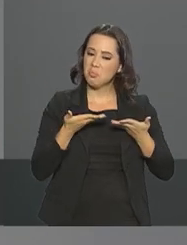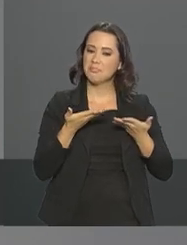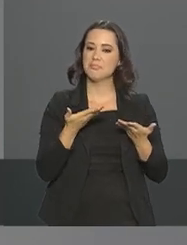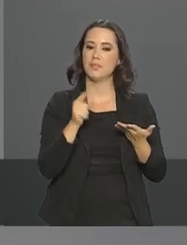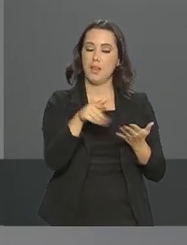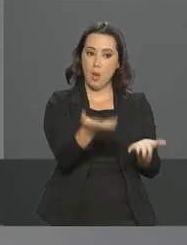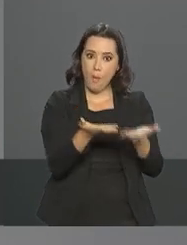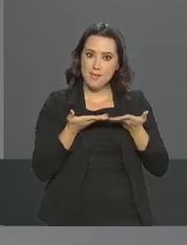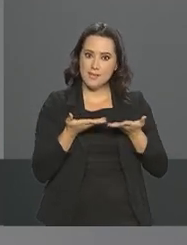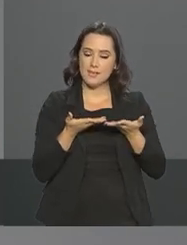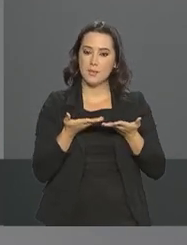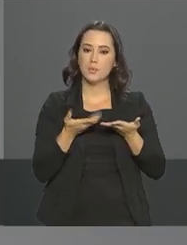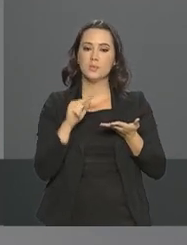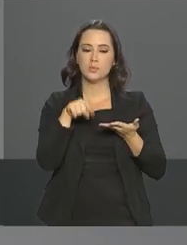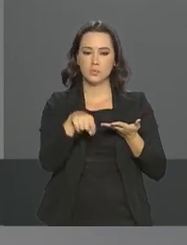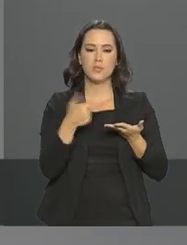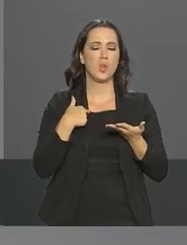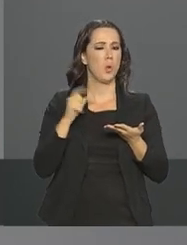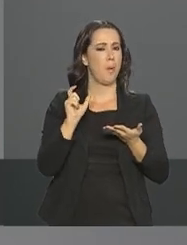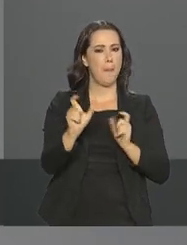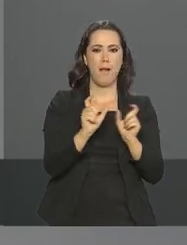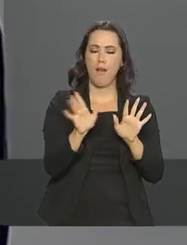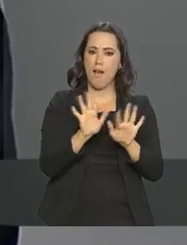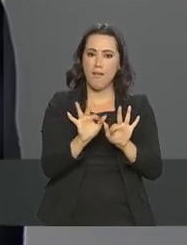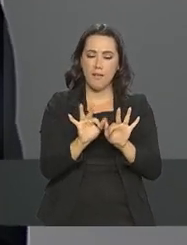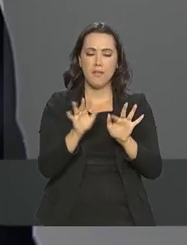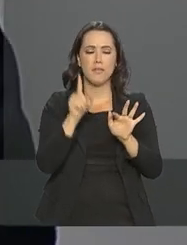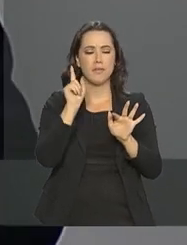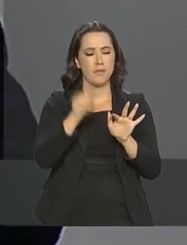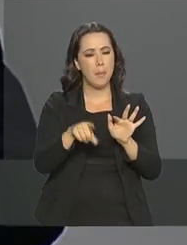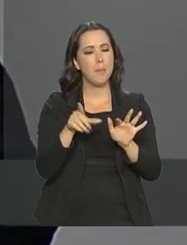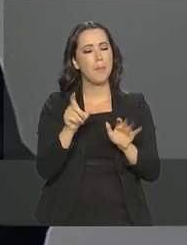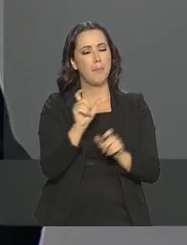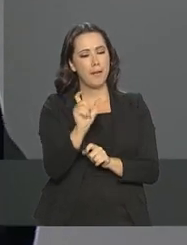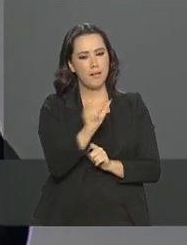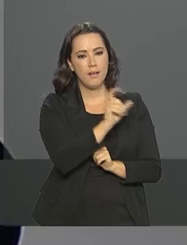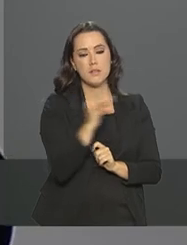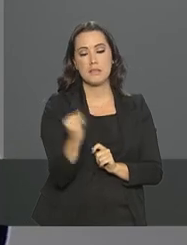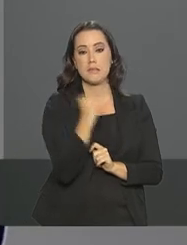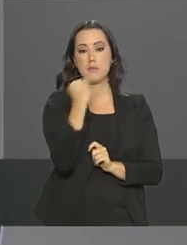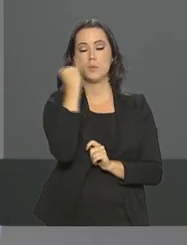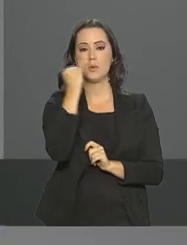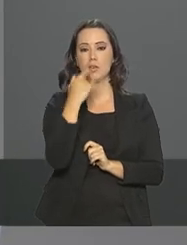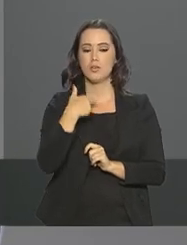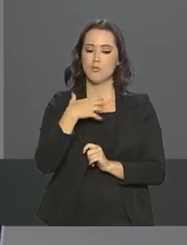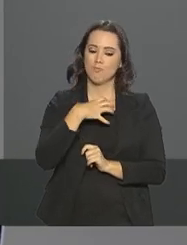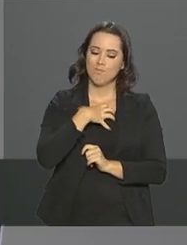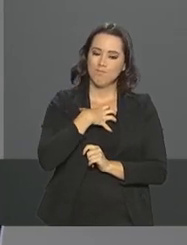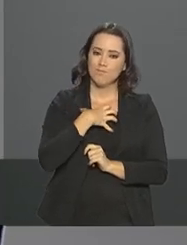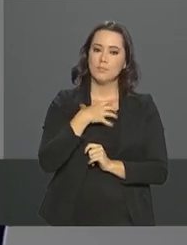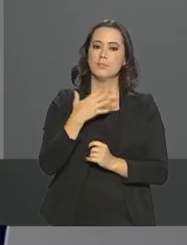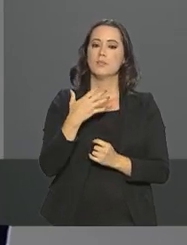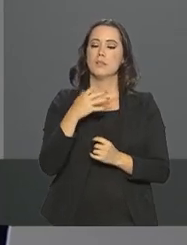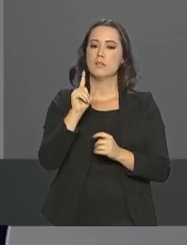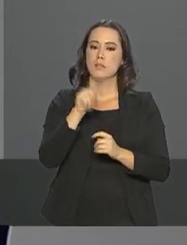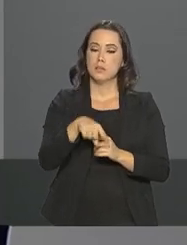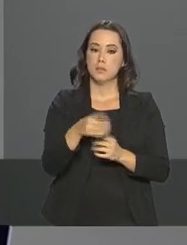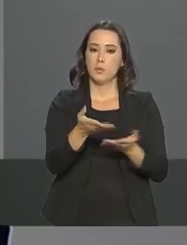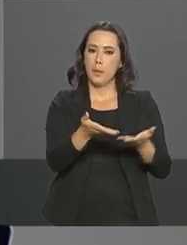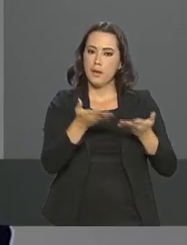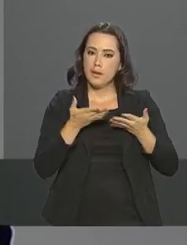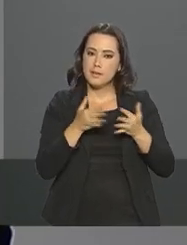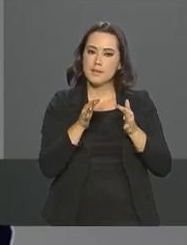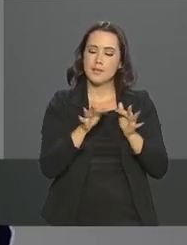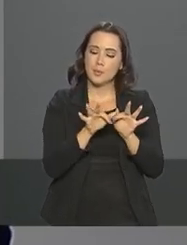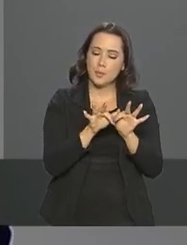recebo e não são palavras vazias com muita humildade e com